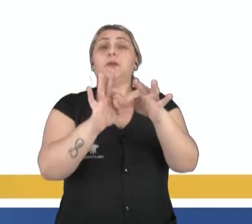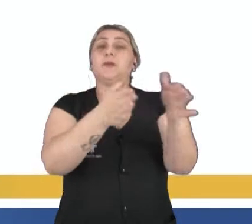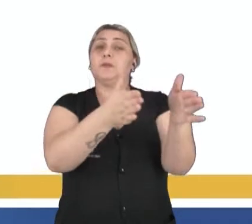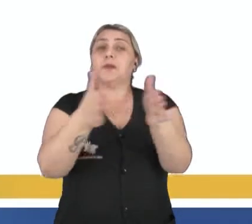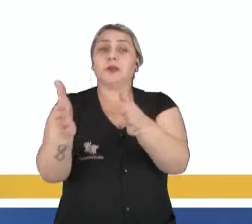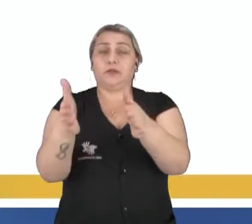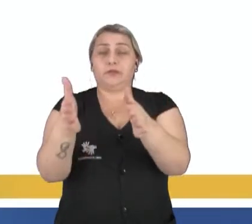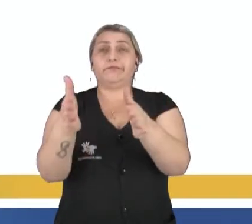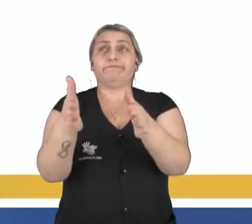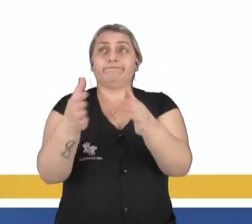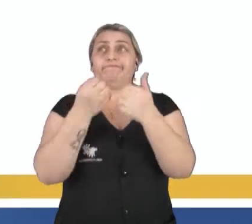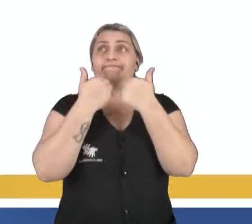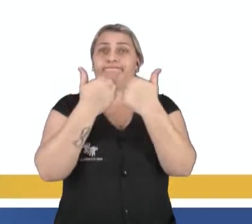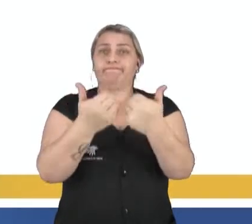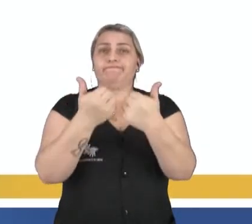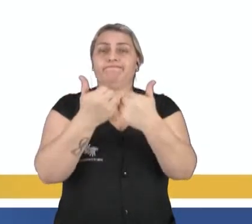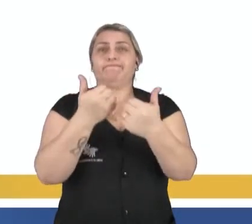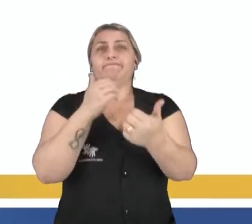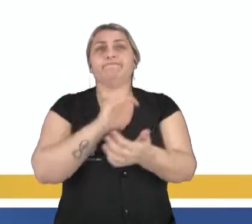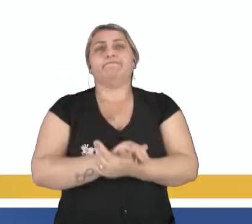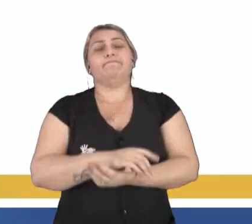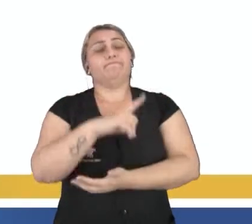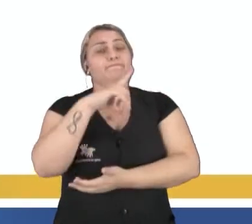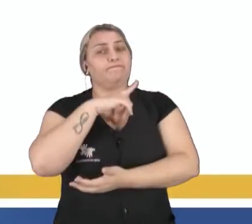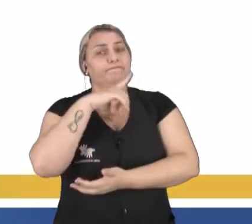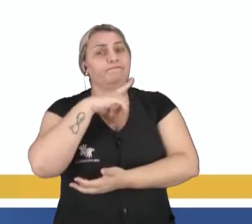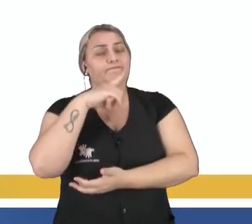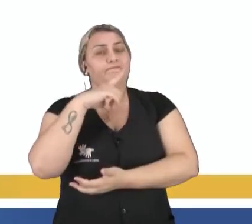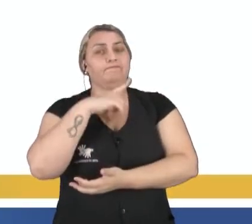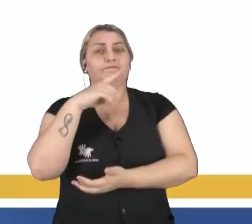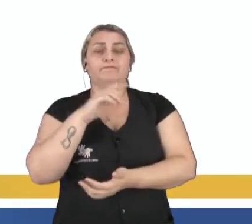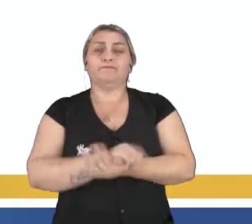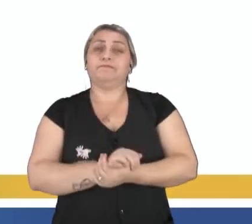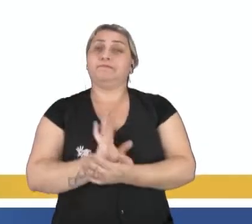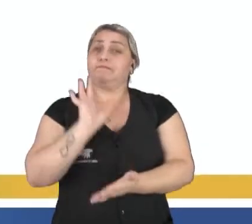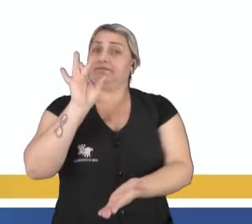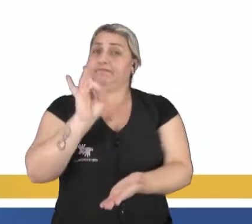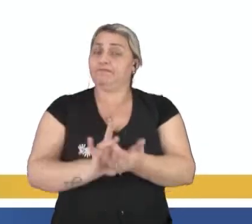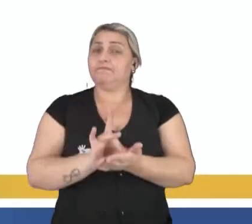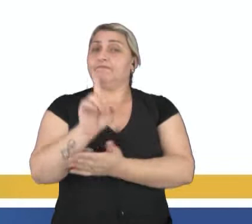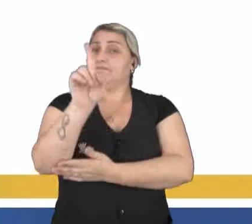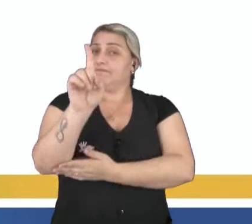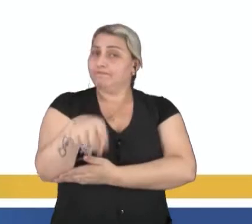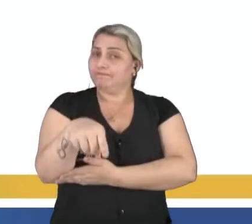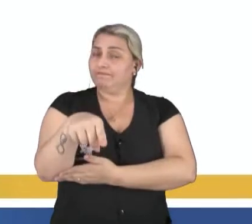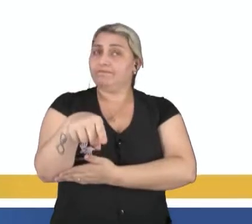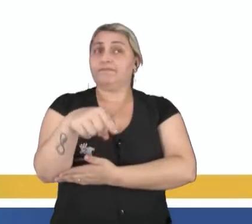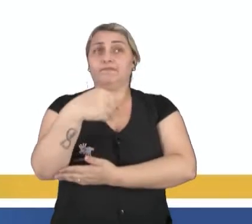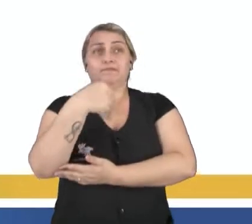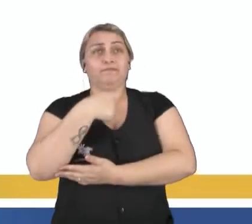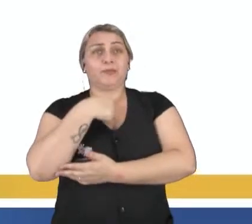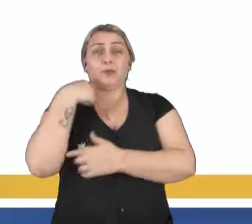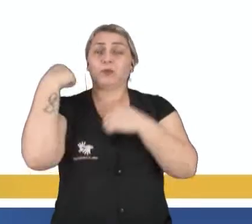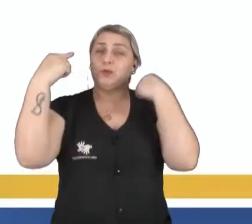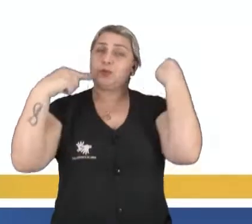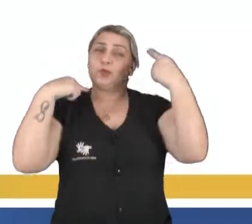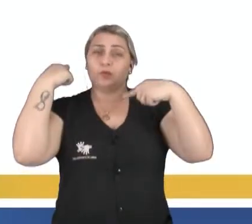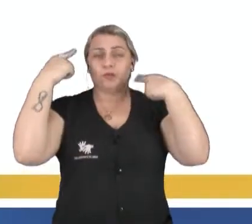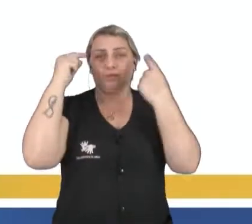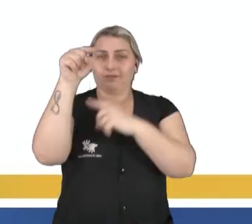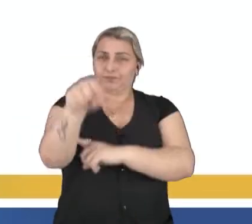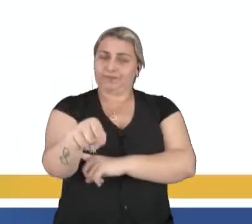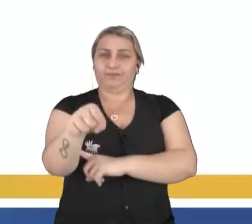período, tá bom? Nós temos aqui a verdade é esse que eu sou louco por